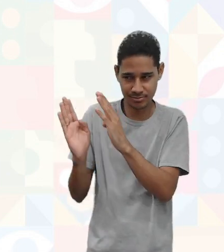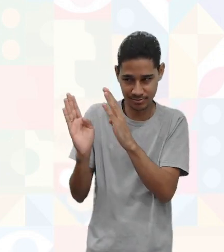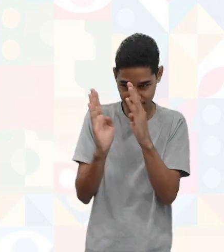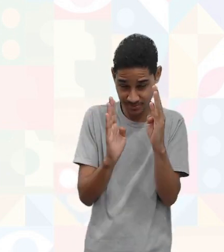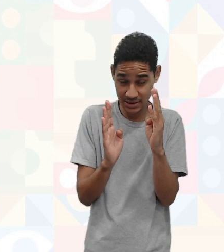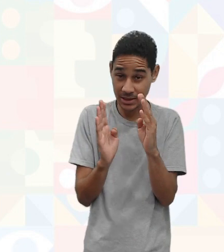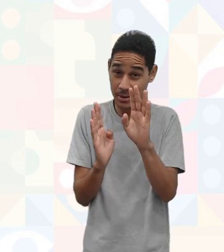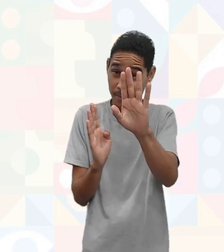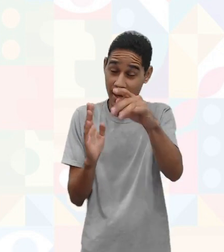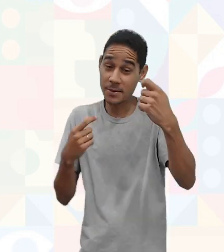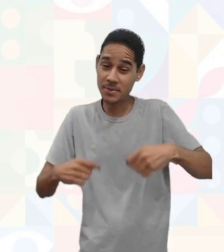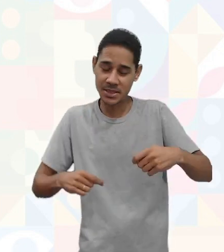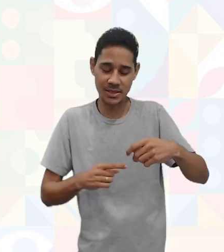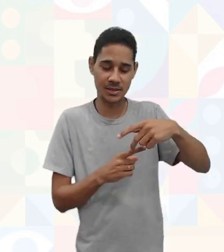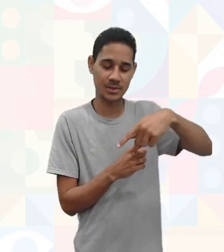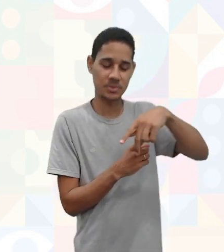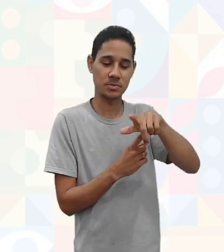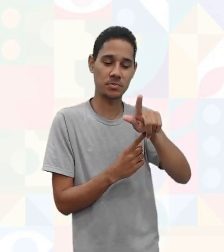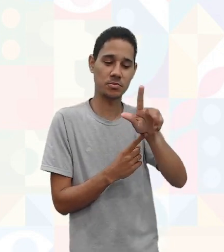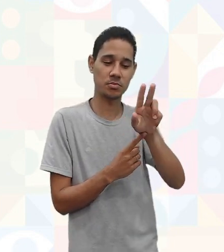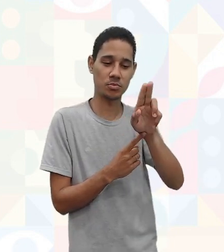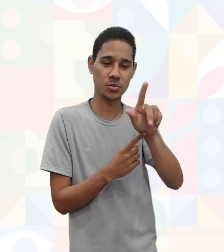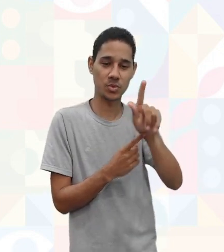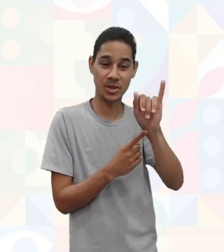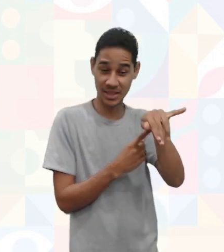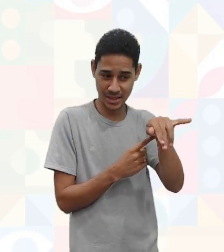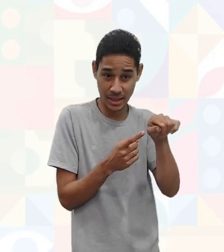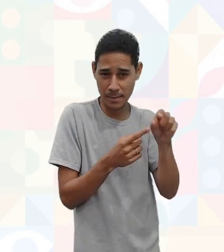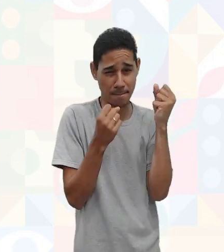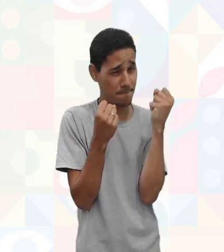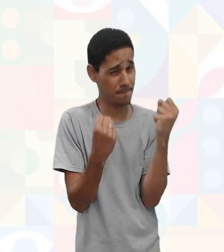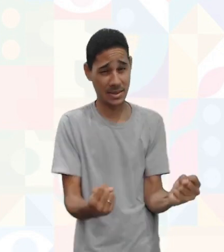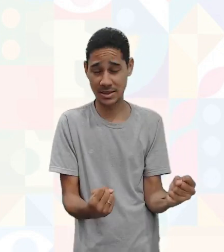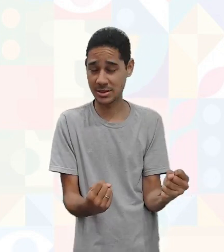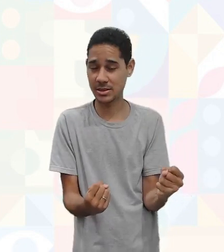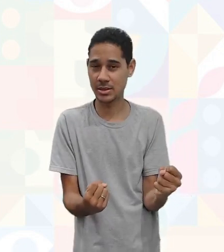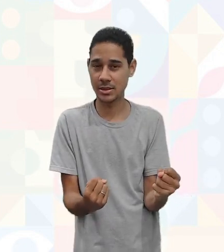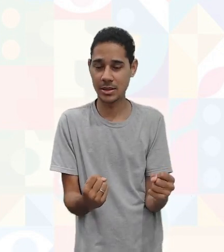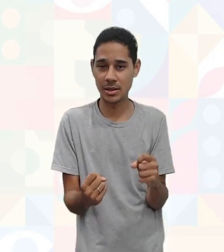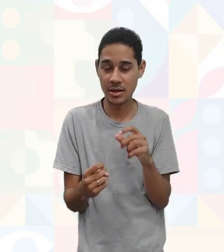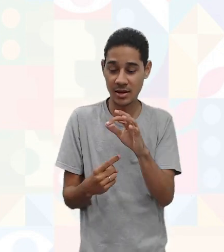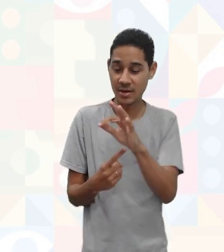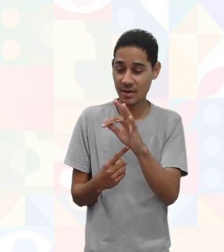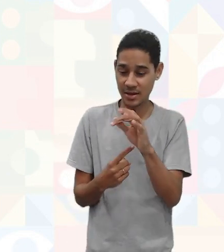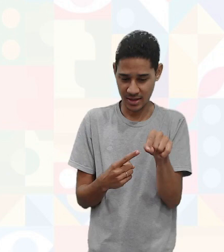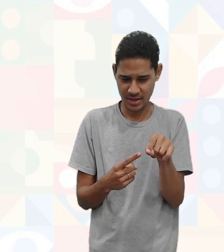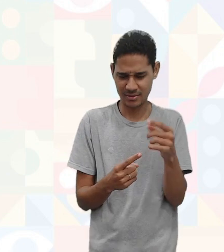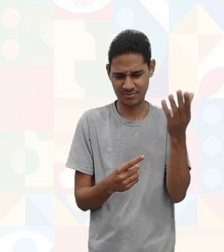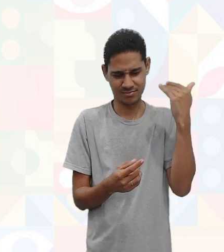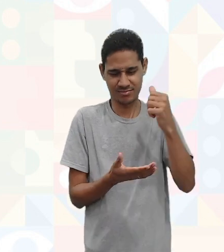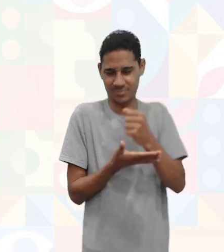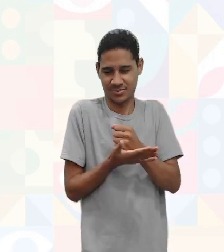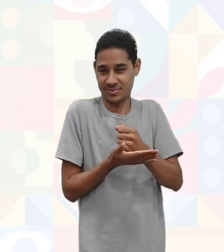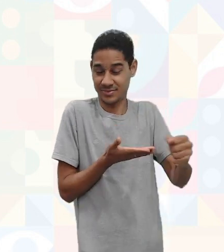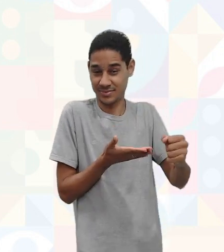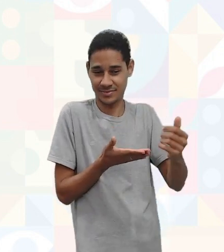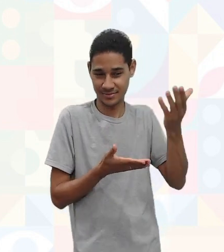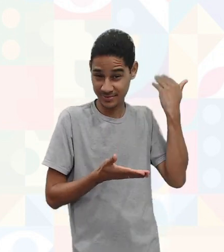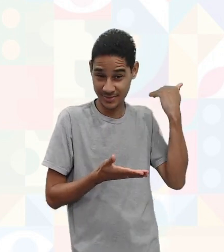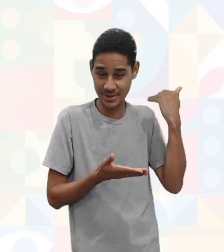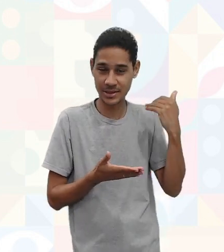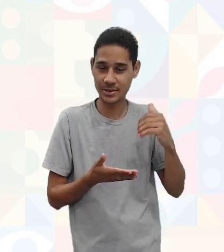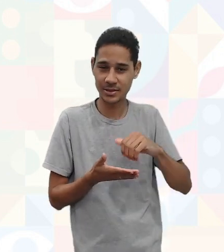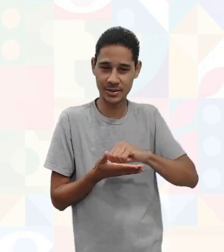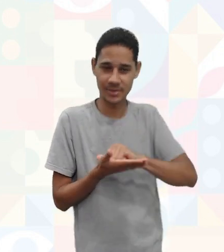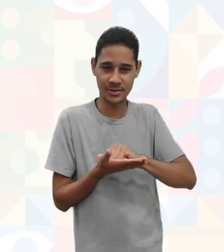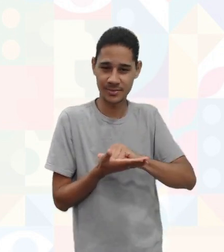necessário um plugin e ele é extremamente pesado. Então, o Flash foi abolido, né? E outros plugins